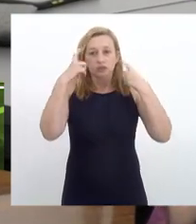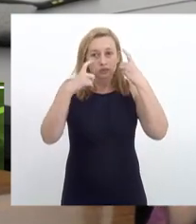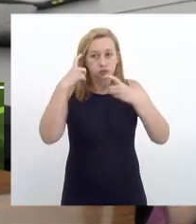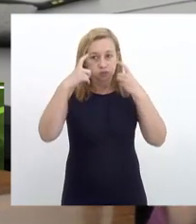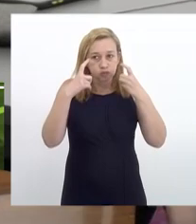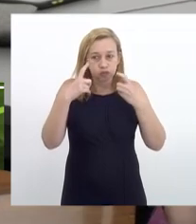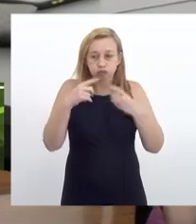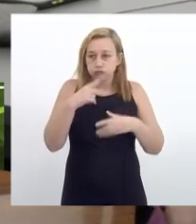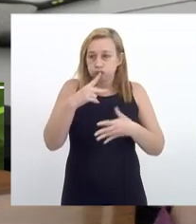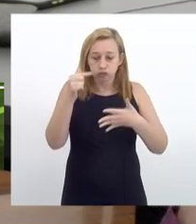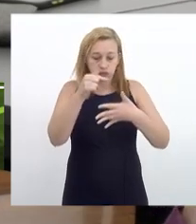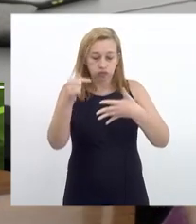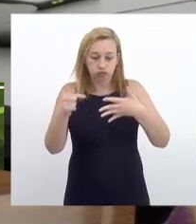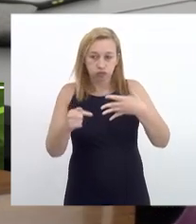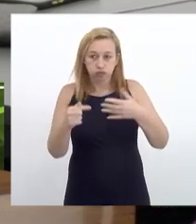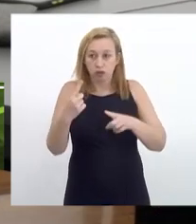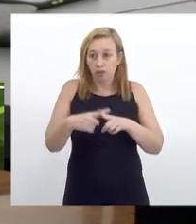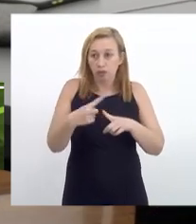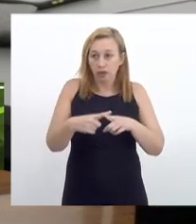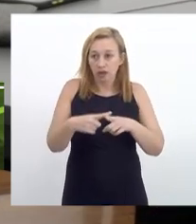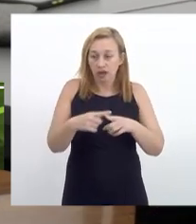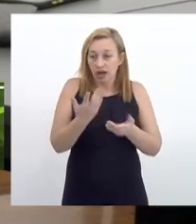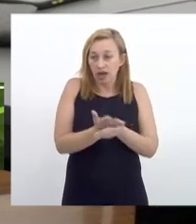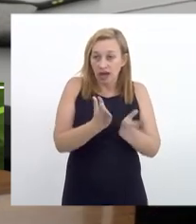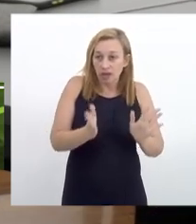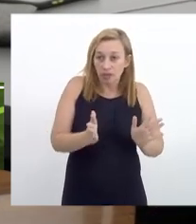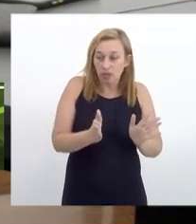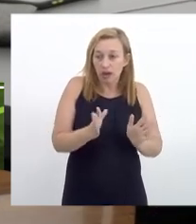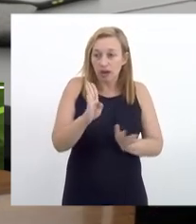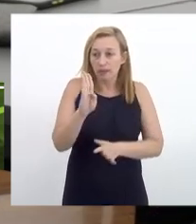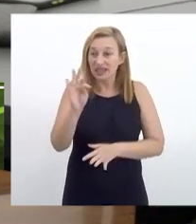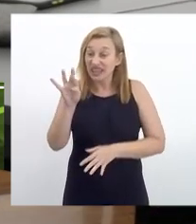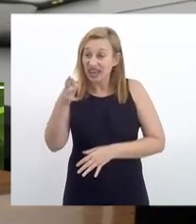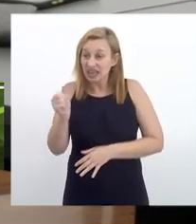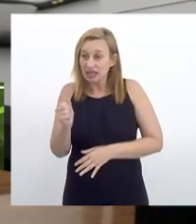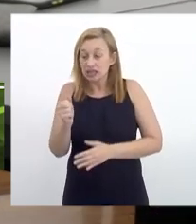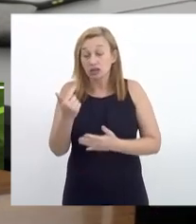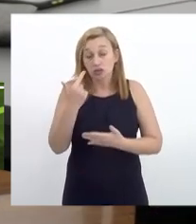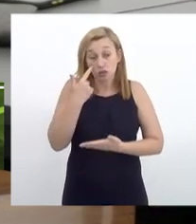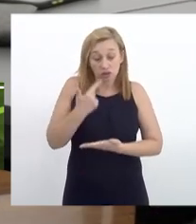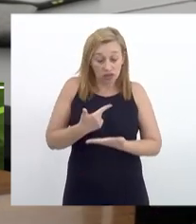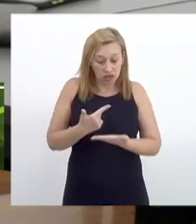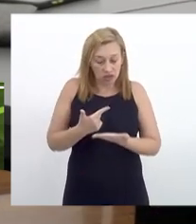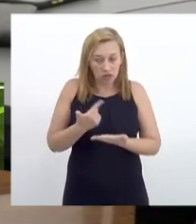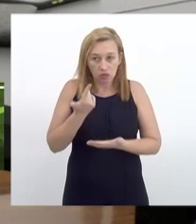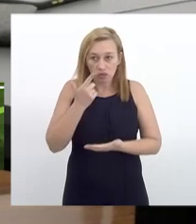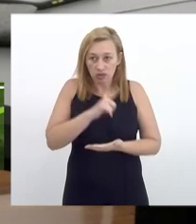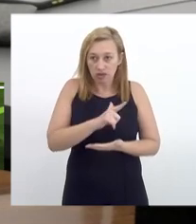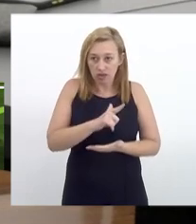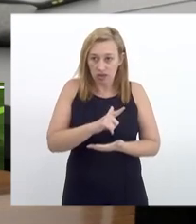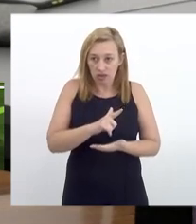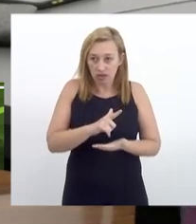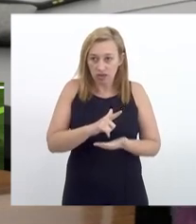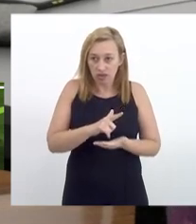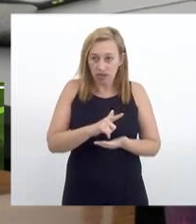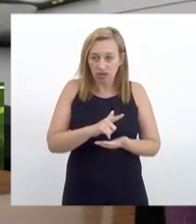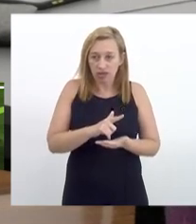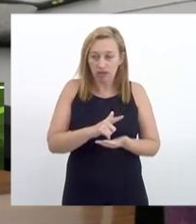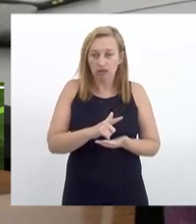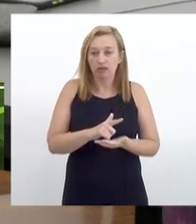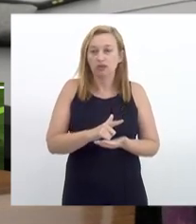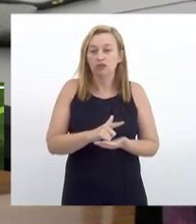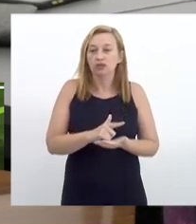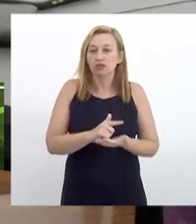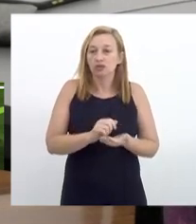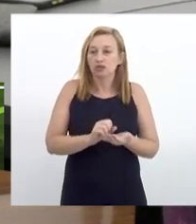vou votar Porque acabou A minha bateria Eu estou aqui Tentando Garantir Carregamento Para não especificar Em nenhum tema